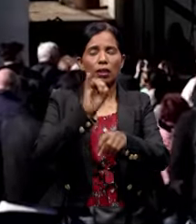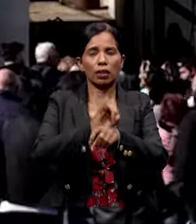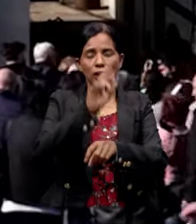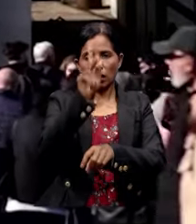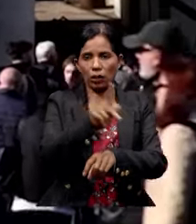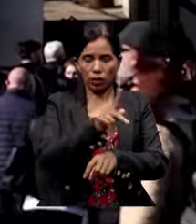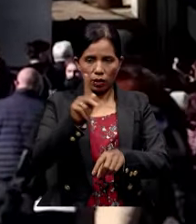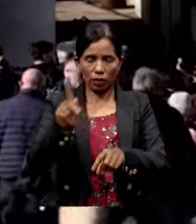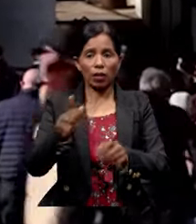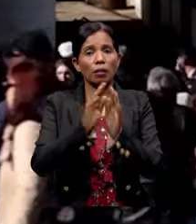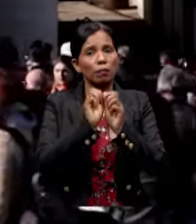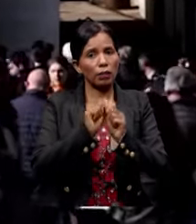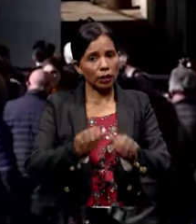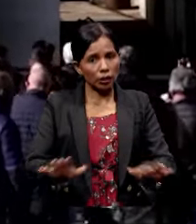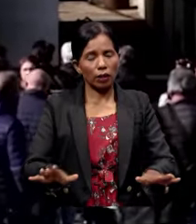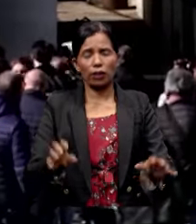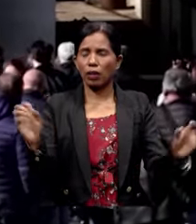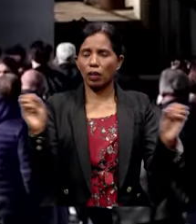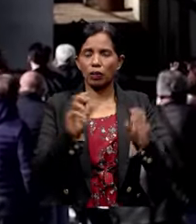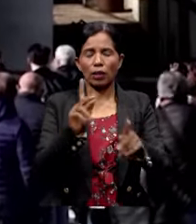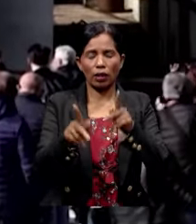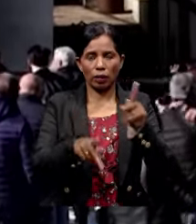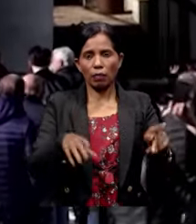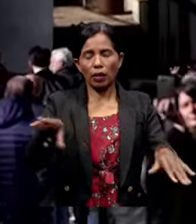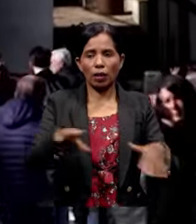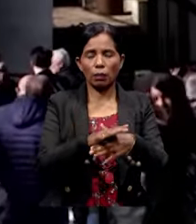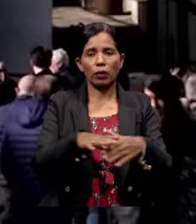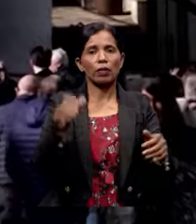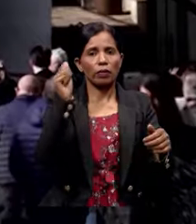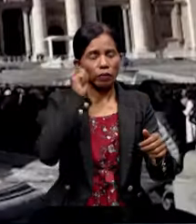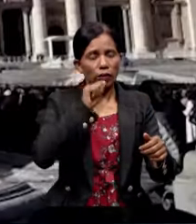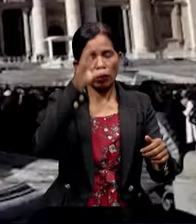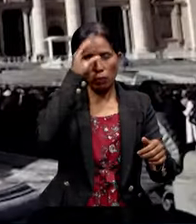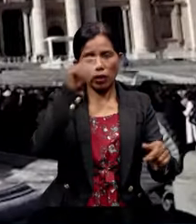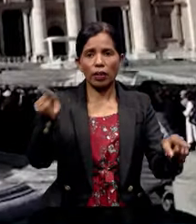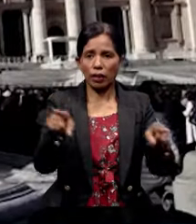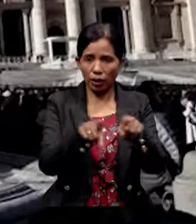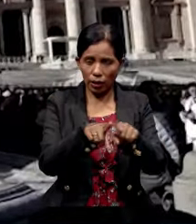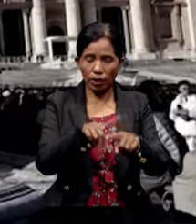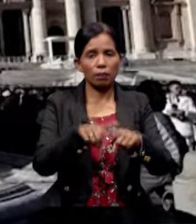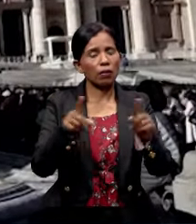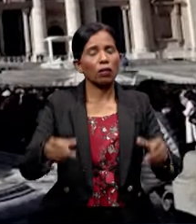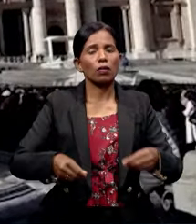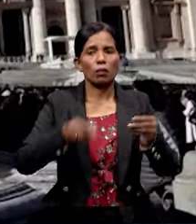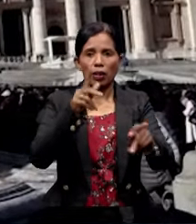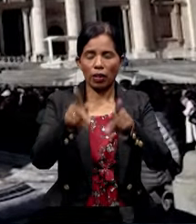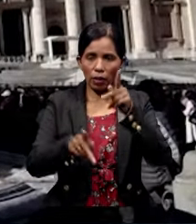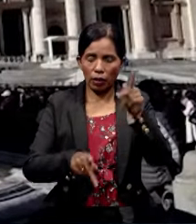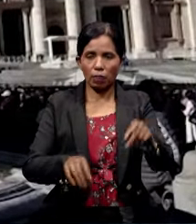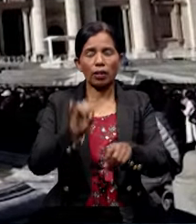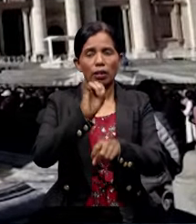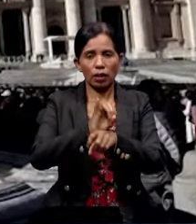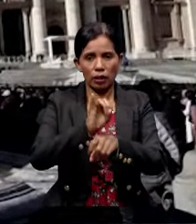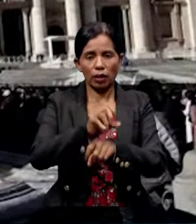Catac, benção ne la os ba casal ho sexo hanesan, mai be foba pessoal nebe makamahanan e a creda